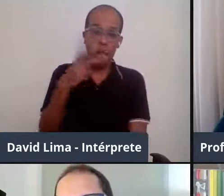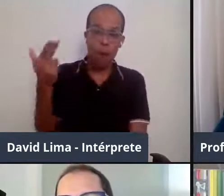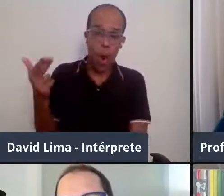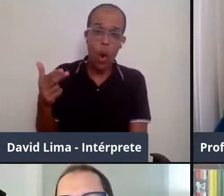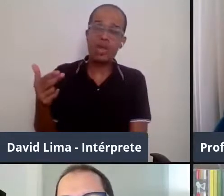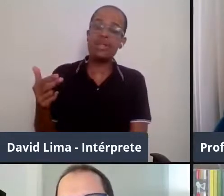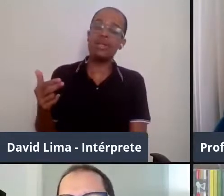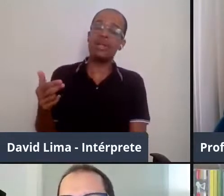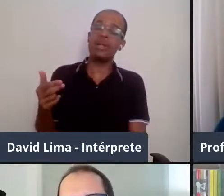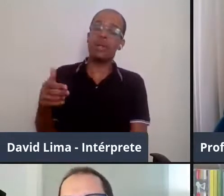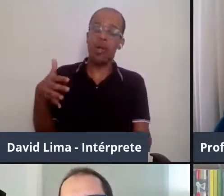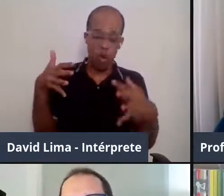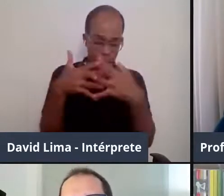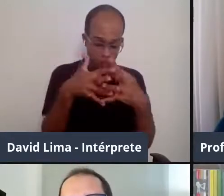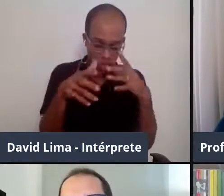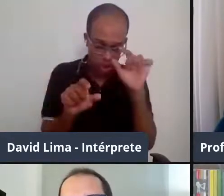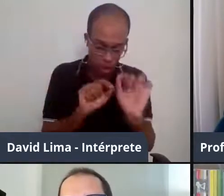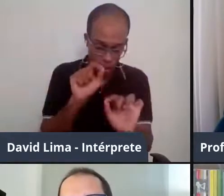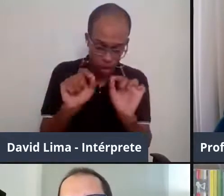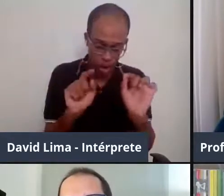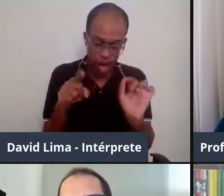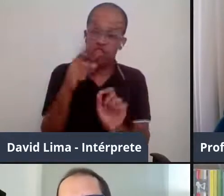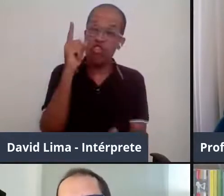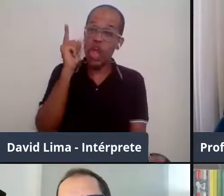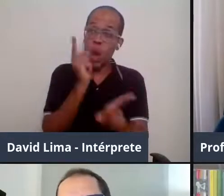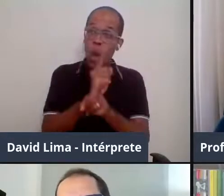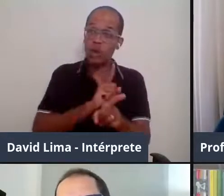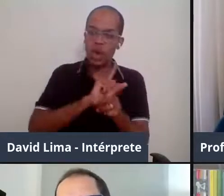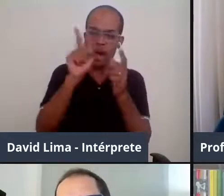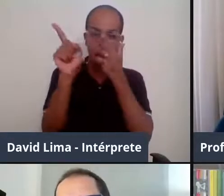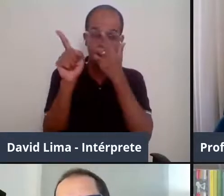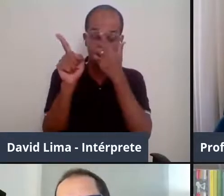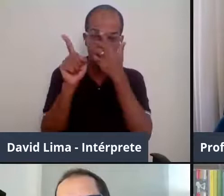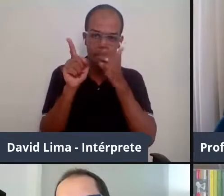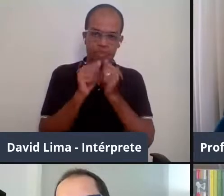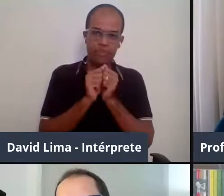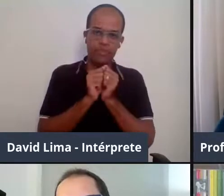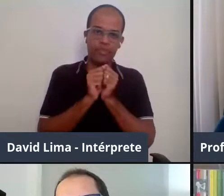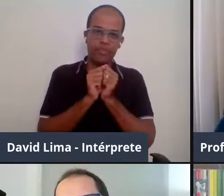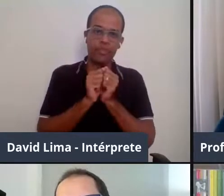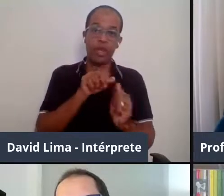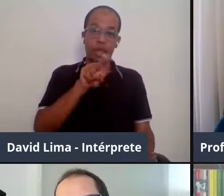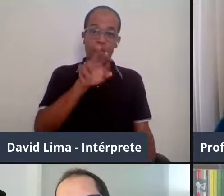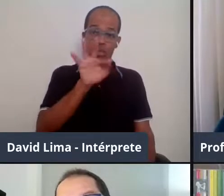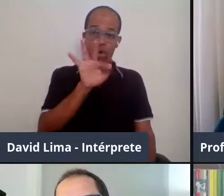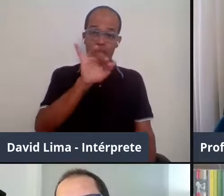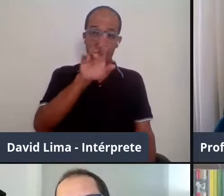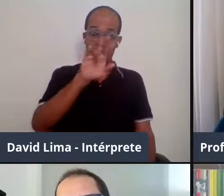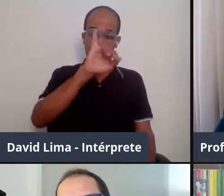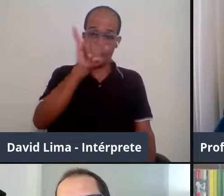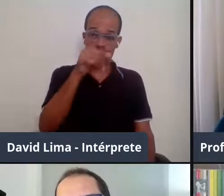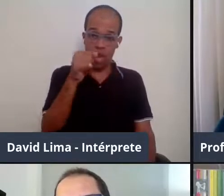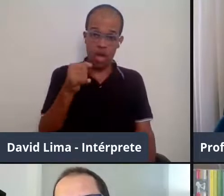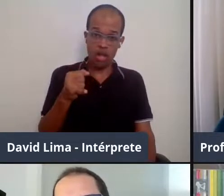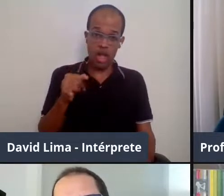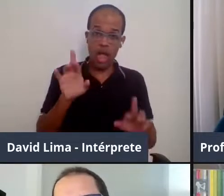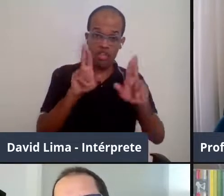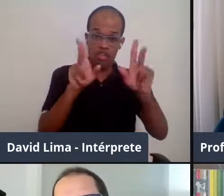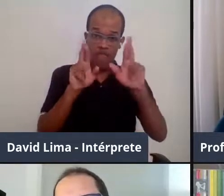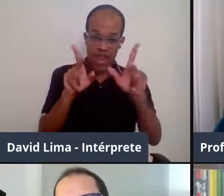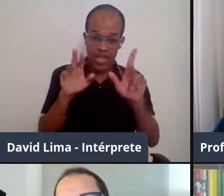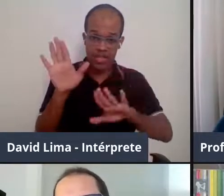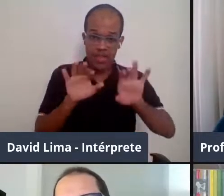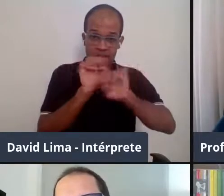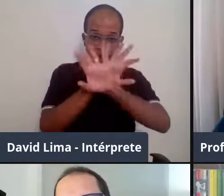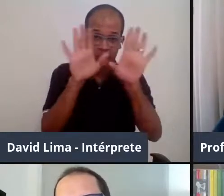confusa que a gente encontrou na UFRJ, inclusive, que a diferença entre presencial e a distância não é muito clara, porque